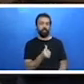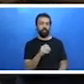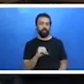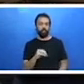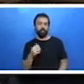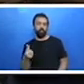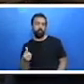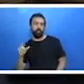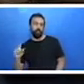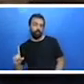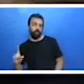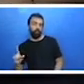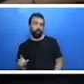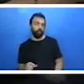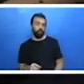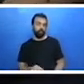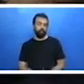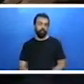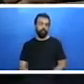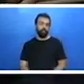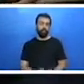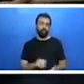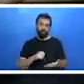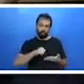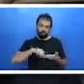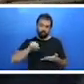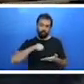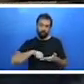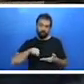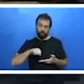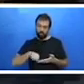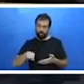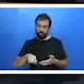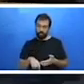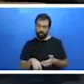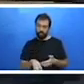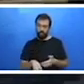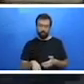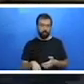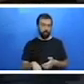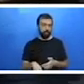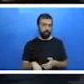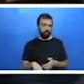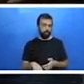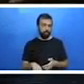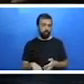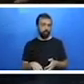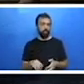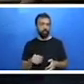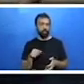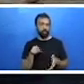lembrando que o exercício 8 não. Corrigir tarefas,